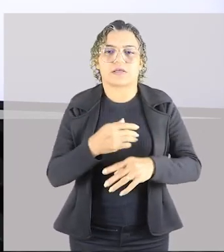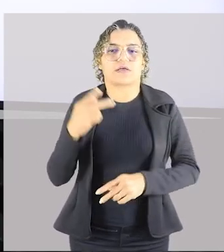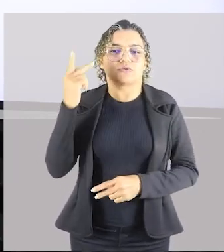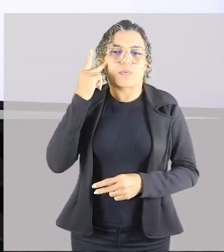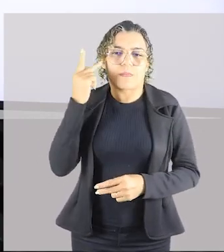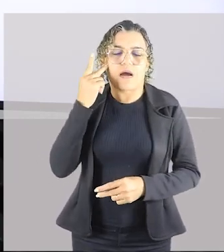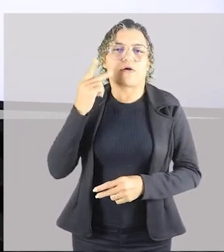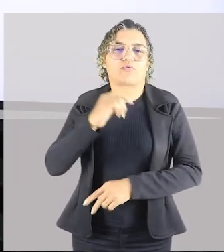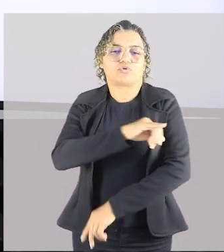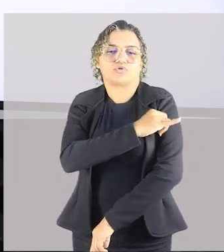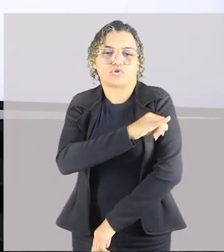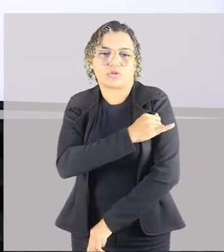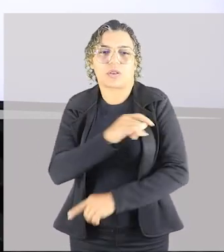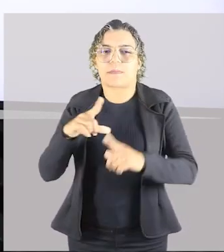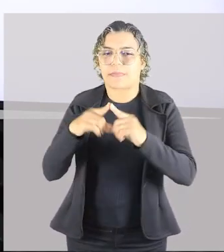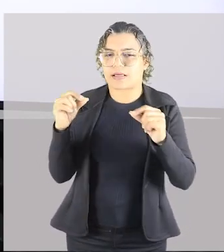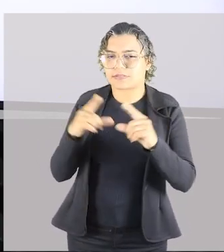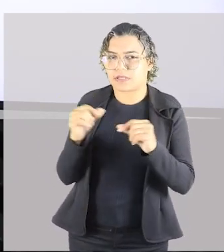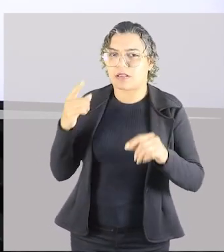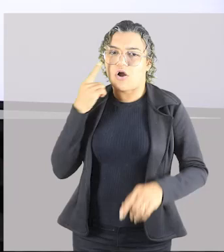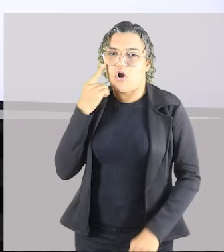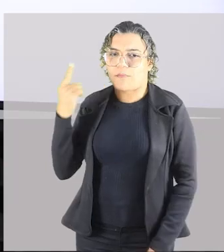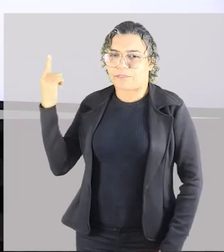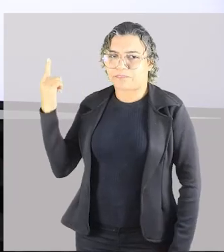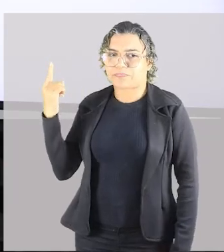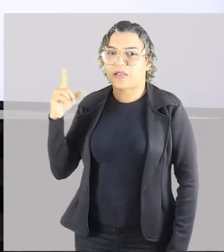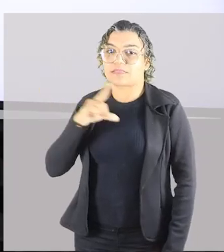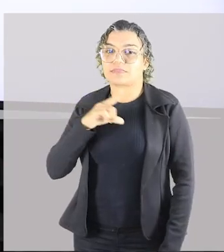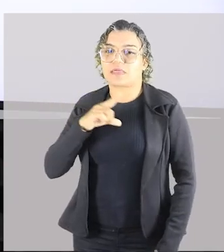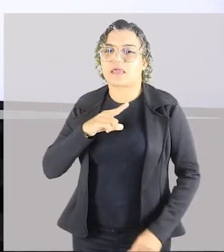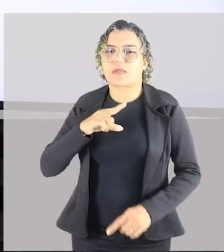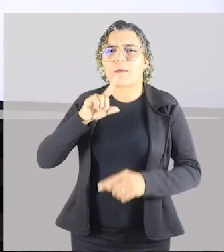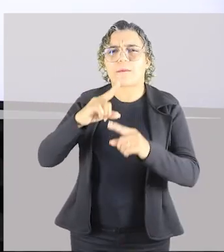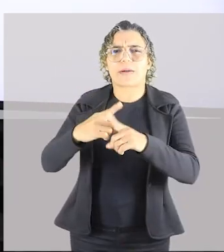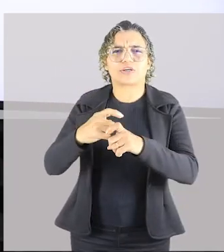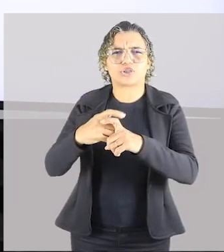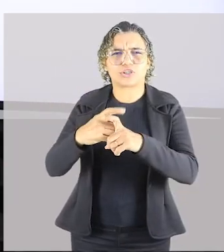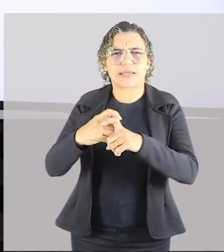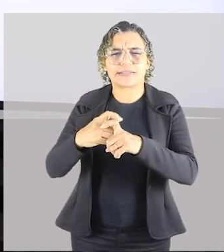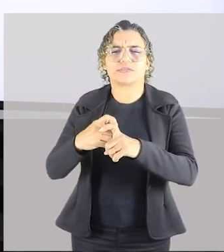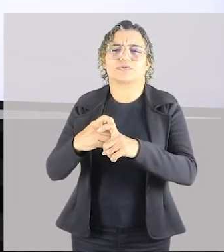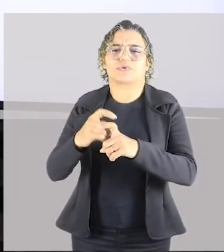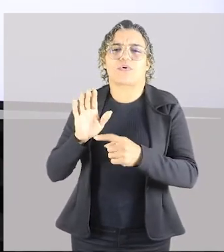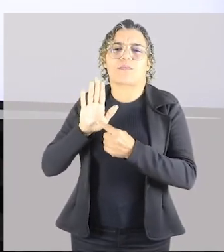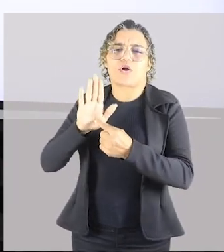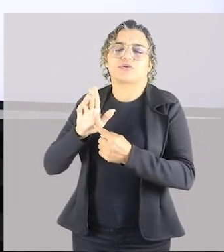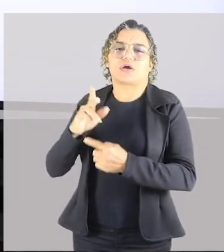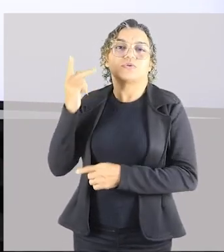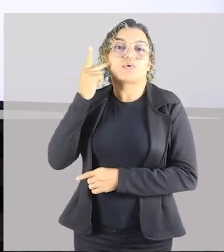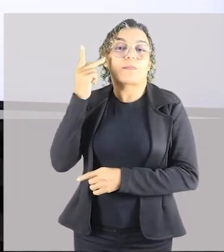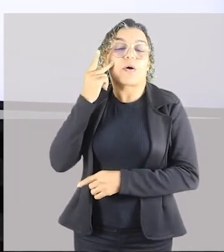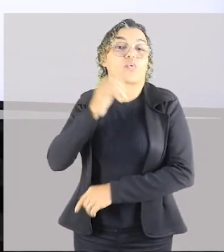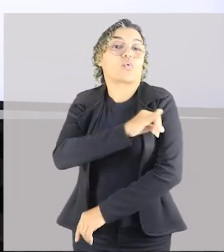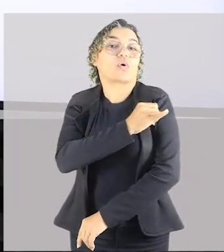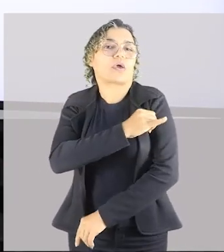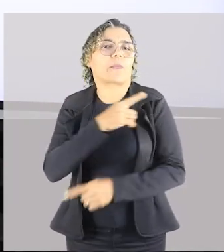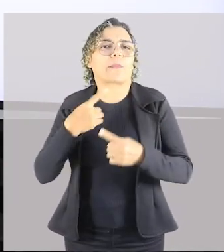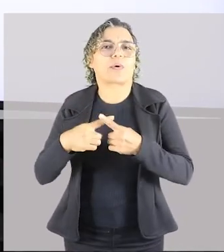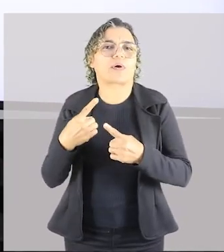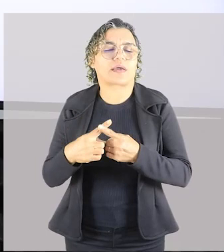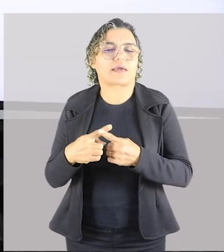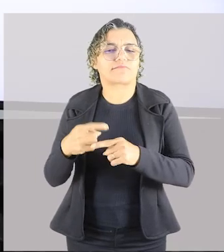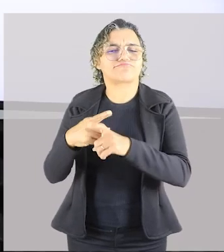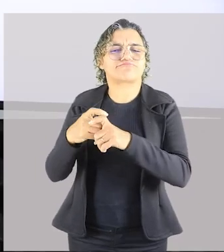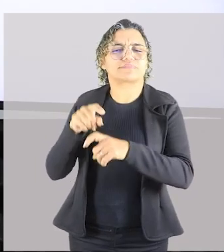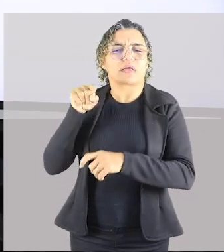Rio de Janeiro e Brasília. E veja bem que eu coloquei um asteriscozinho ali de maneira proposital em São Paulo e Rio de Janeiro. Por quê? Porque além